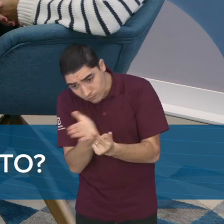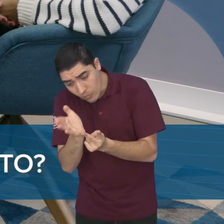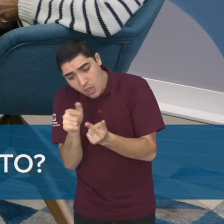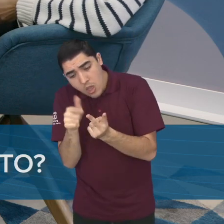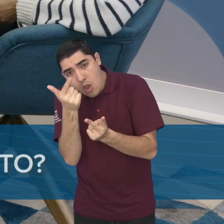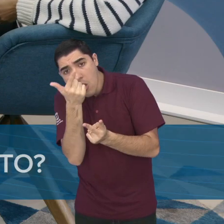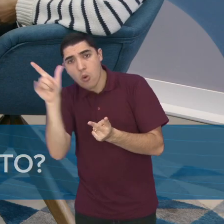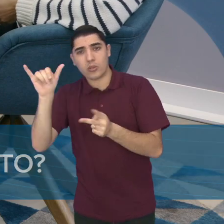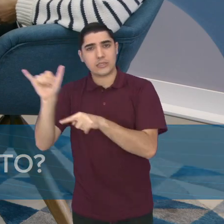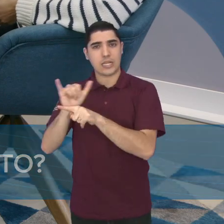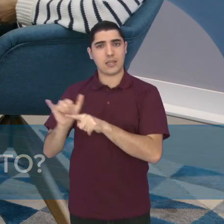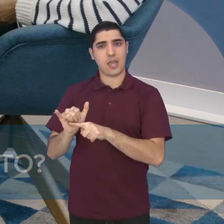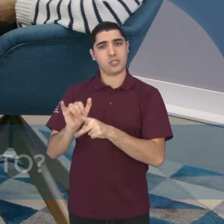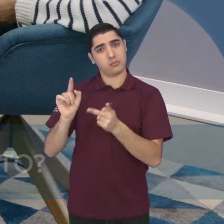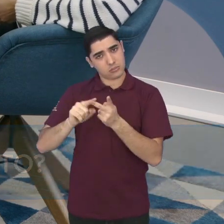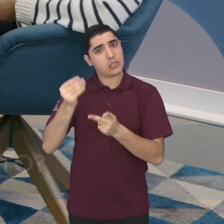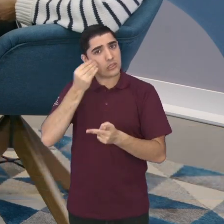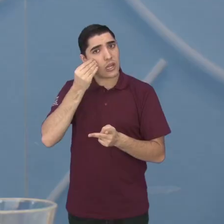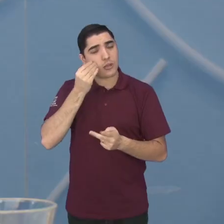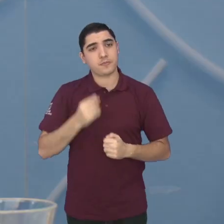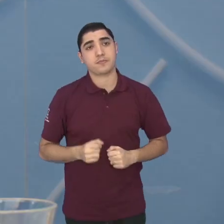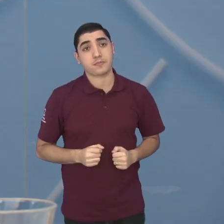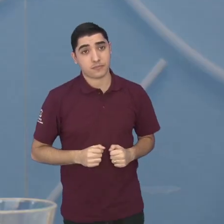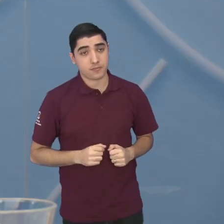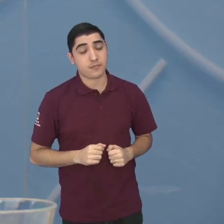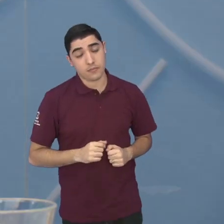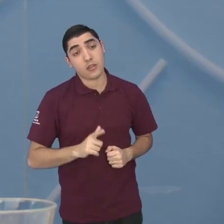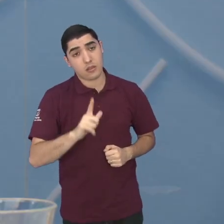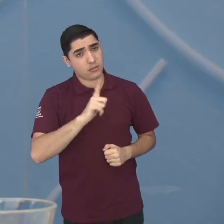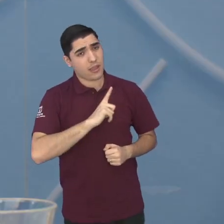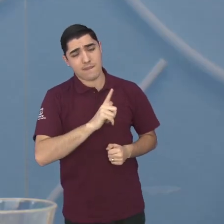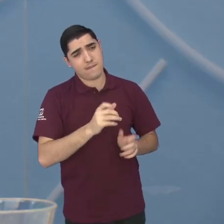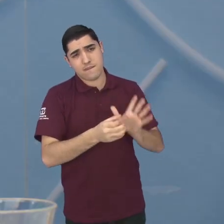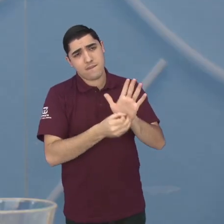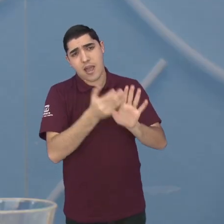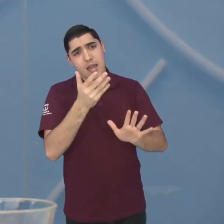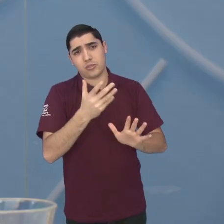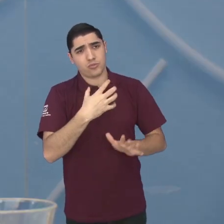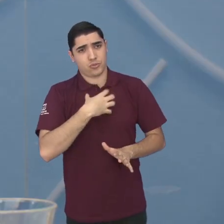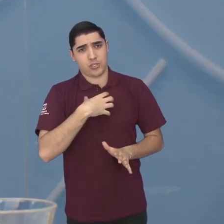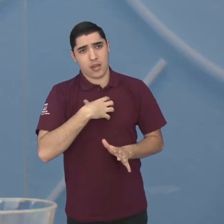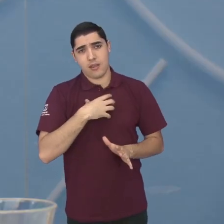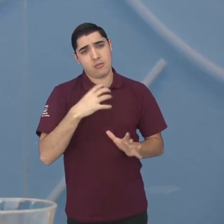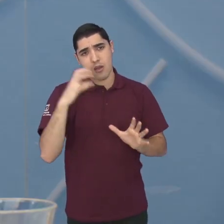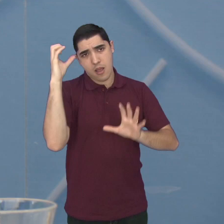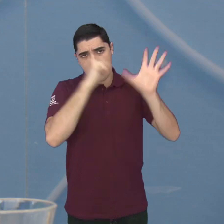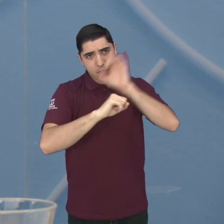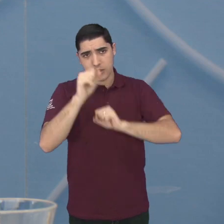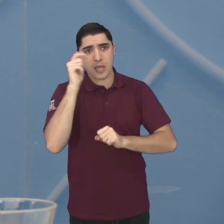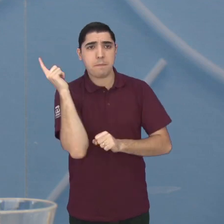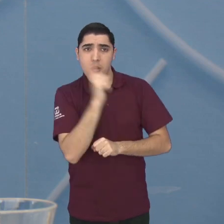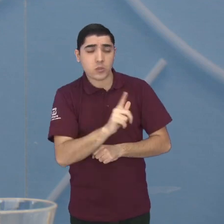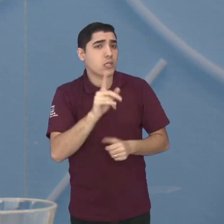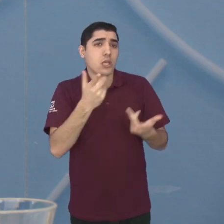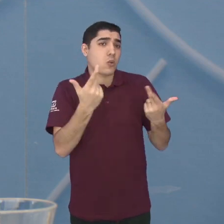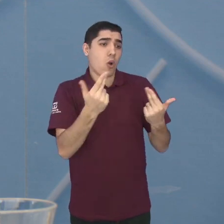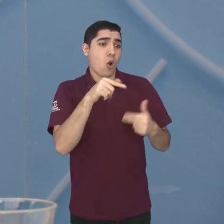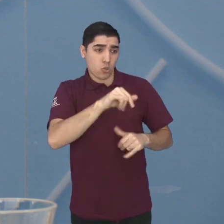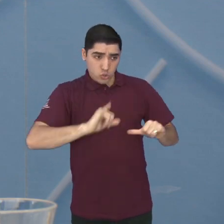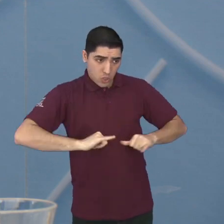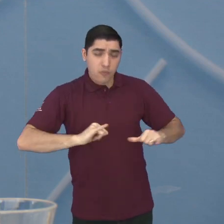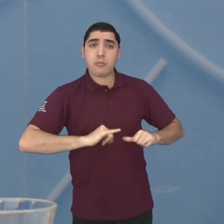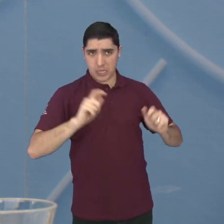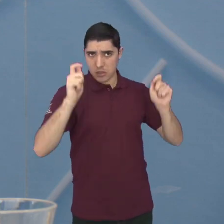Sim, acho que tem várias formas de aprender, né, as coisas. O sofrimento, claro, é uma delas, né? Não tem como a gente dizer que sofrendo a gente não aprende as